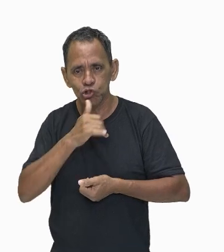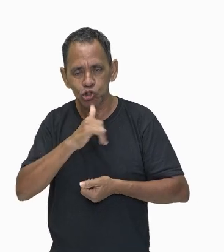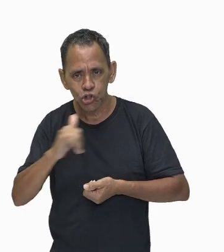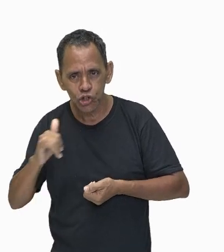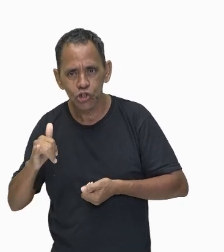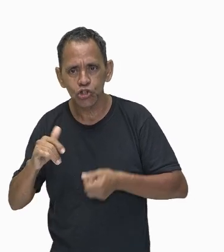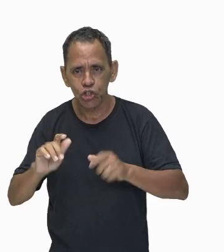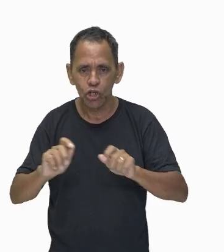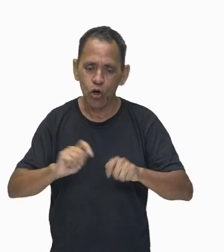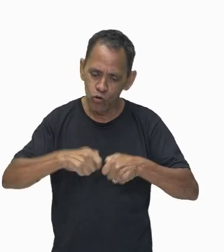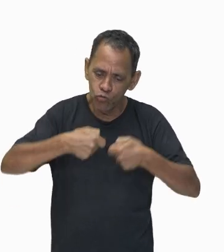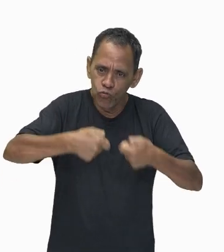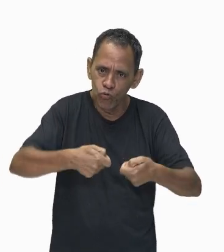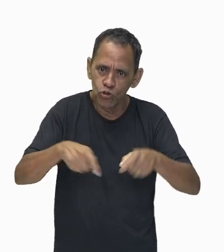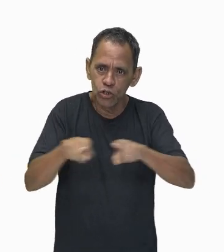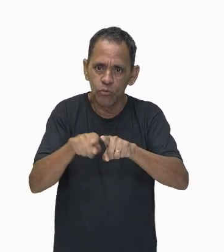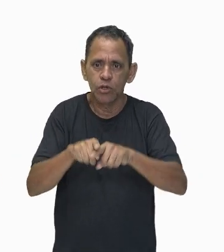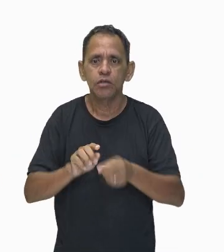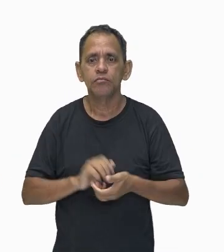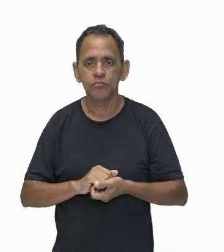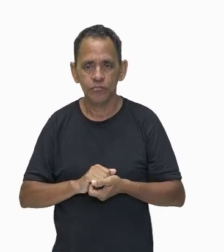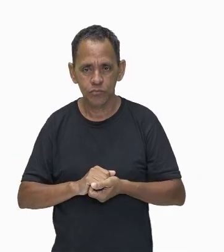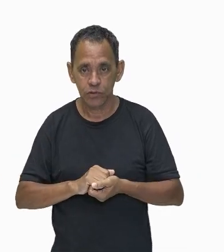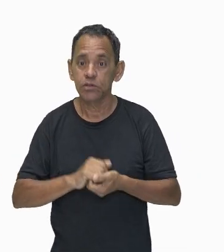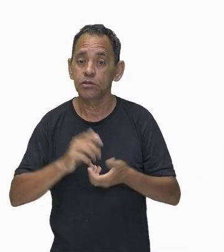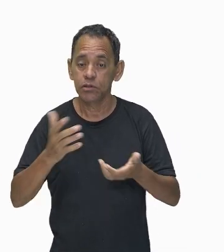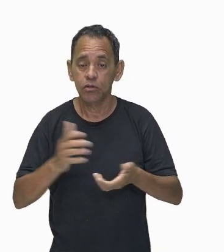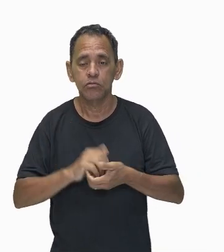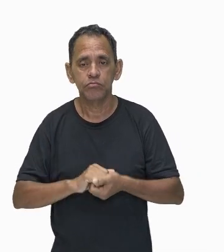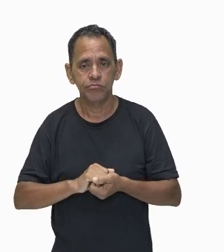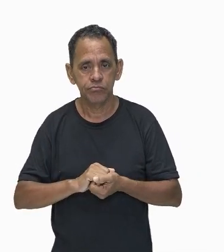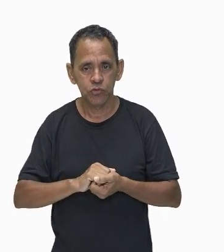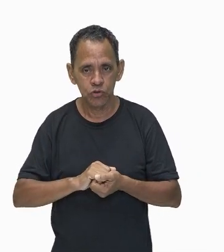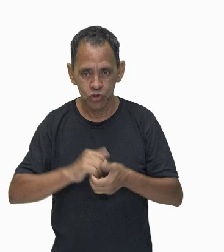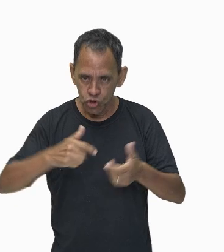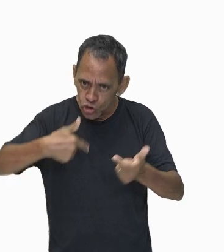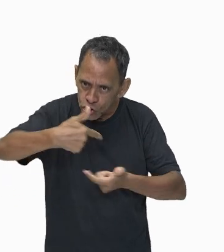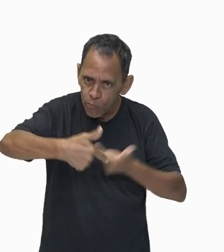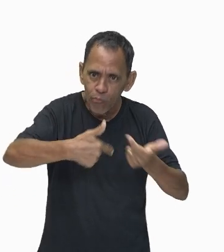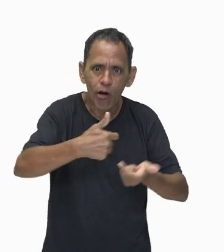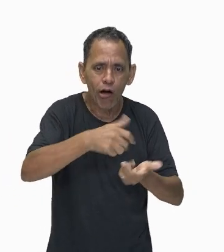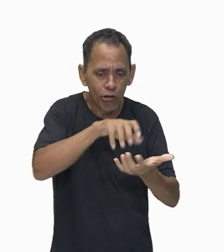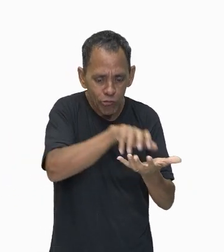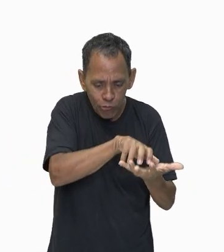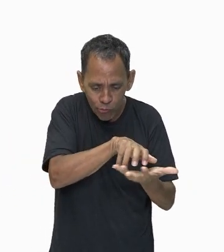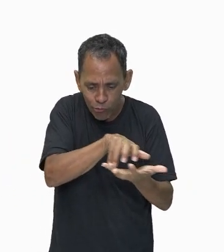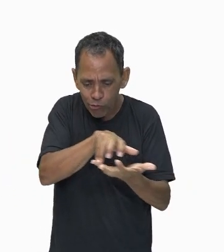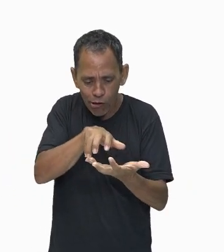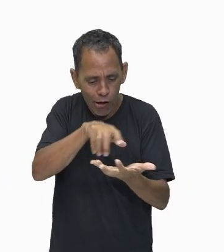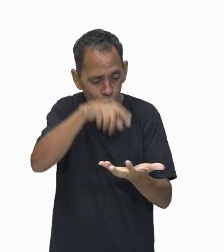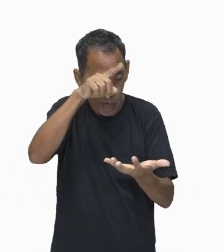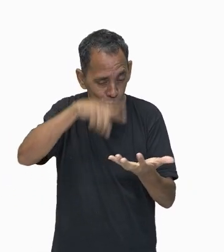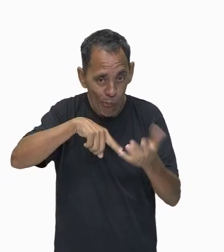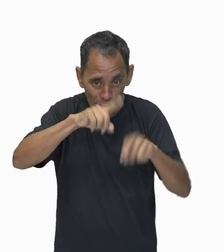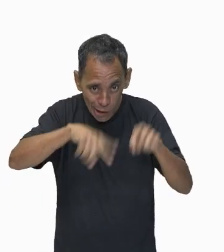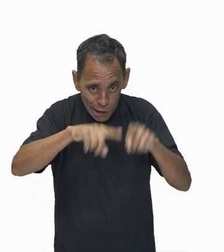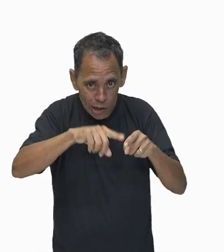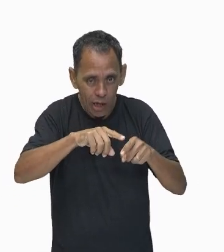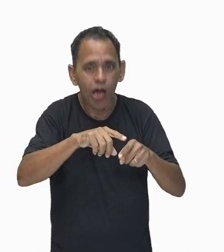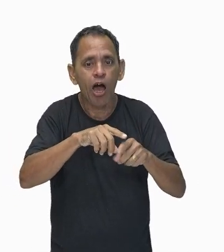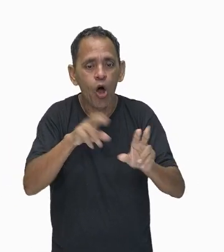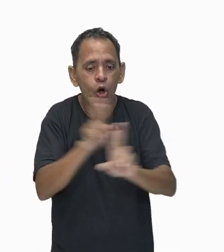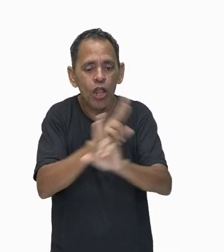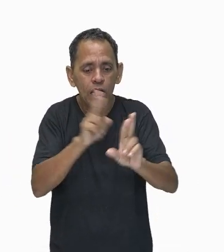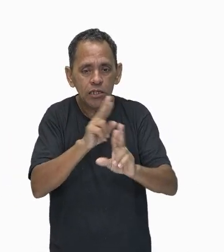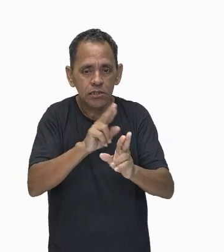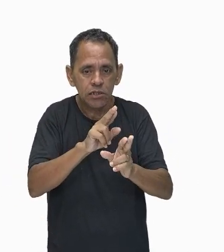é a transferência de energia a um corpo ou sistema de corpos em razão da aplicação